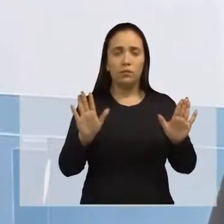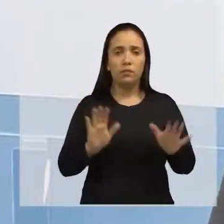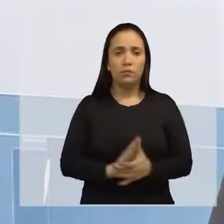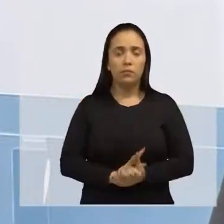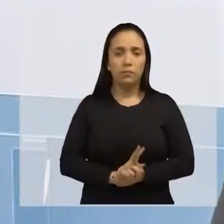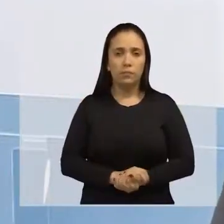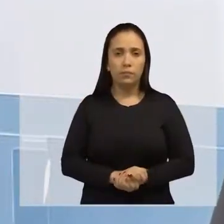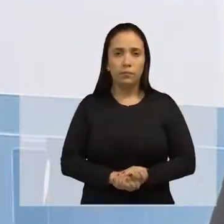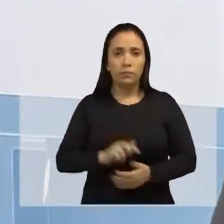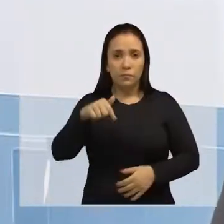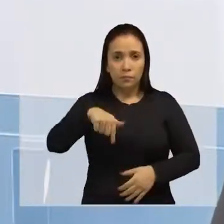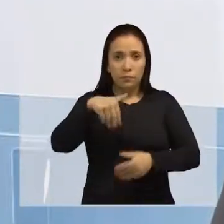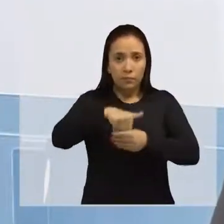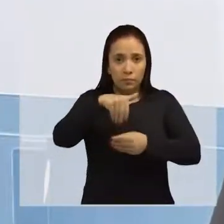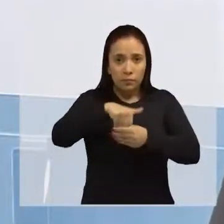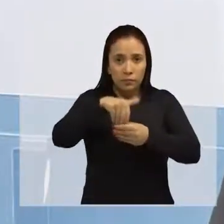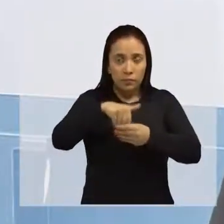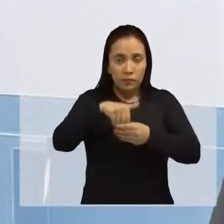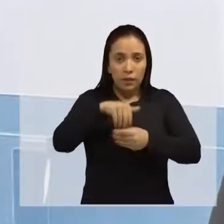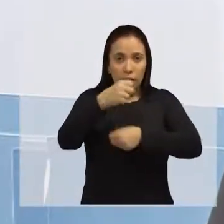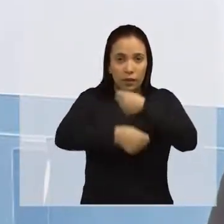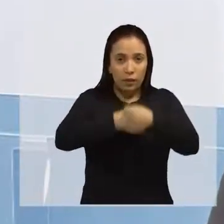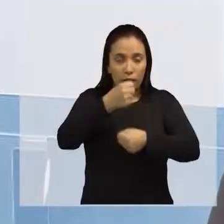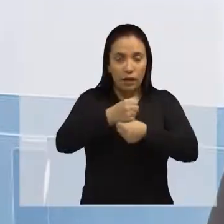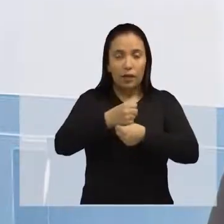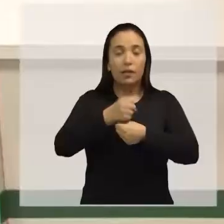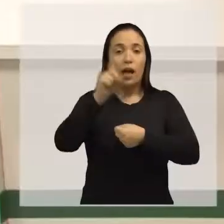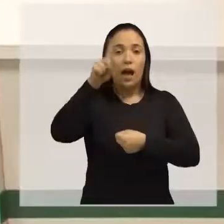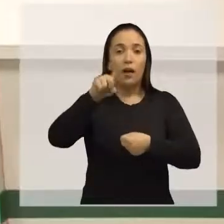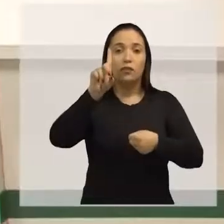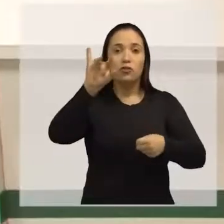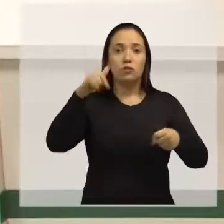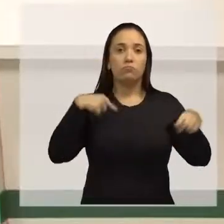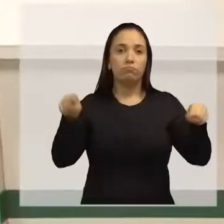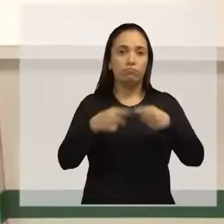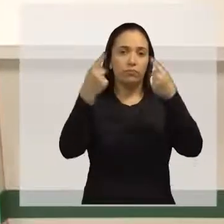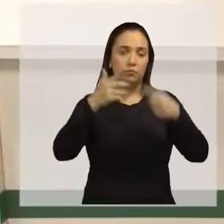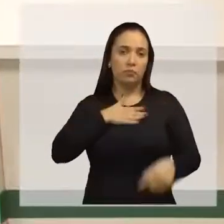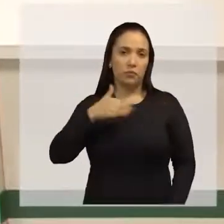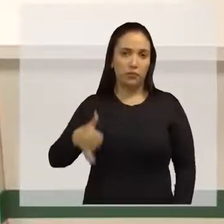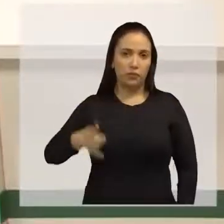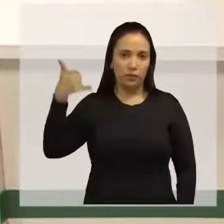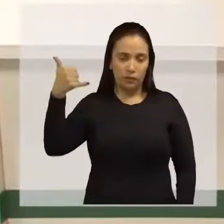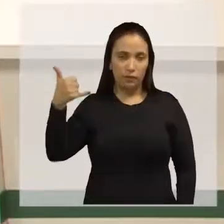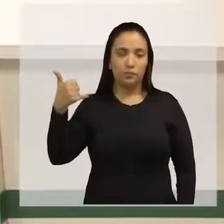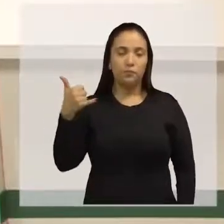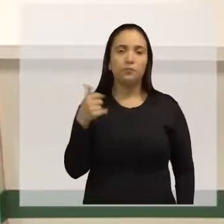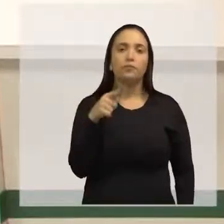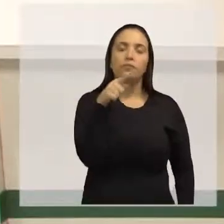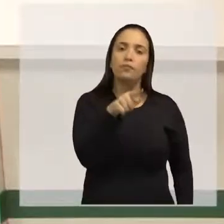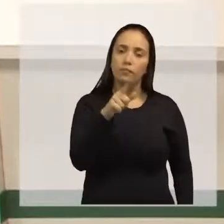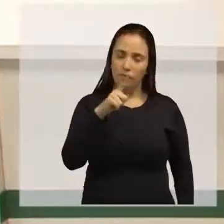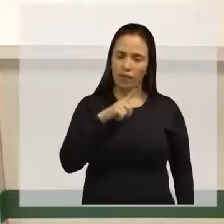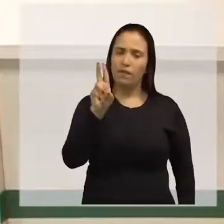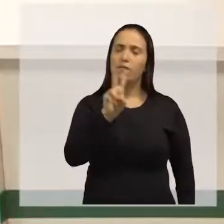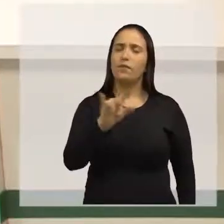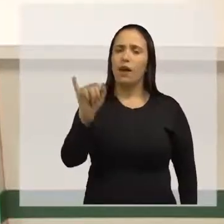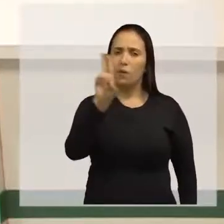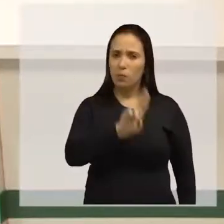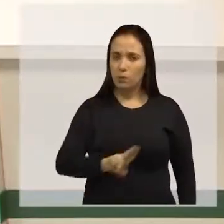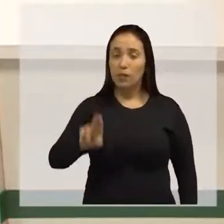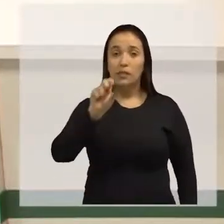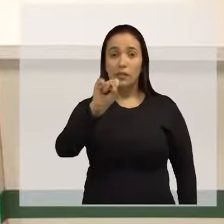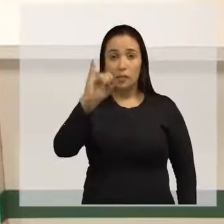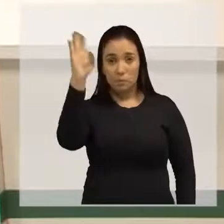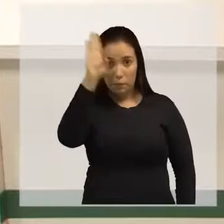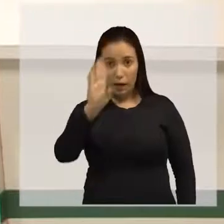eleição como esse, a eleição no dia do meu aniversário, dia 7 de outubro, no ano de eleição como esse, Luiz, isso vai ser usado demais, né? Se o Brasil ganhar a Copa, vai ser muito usado.